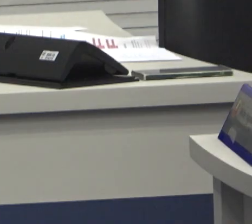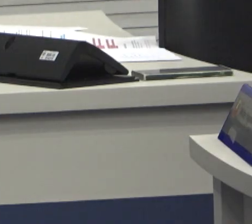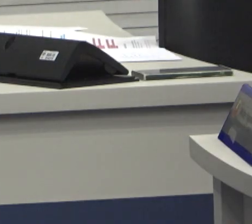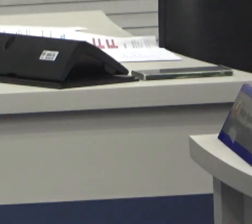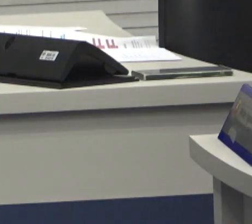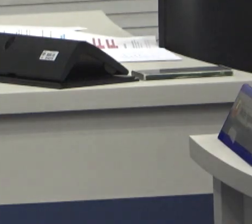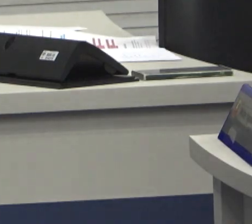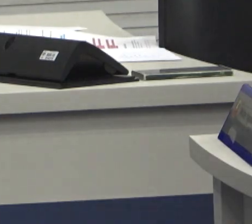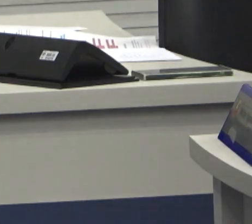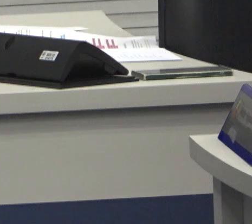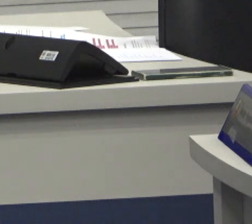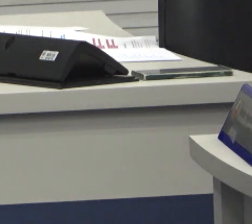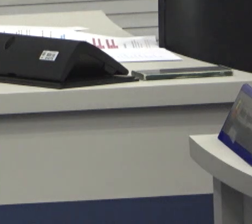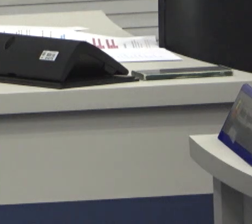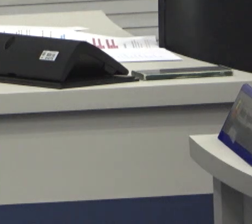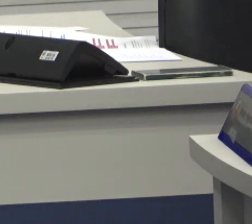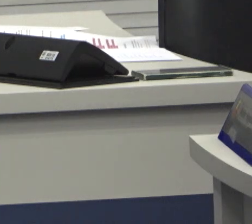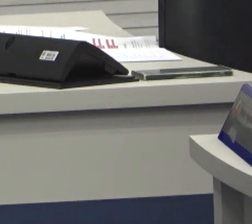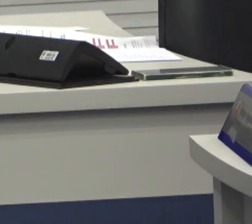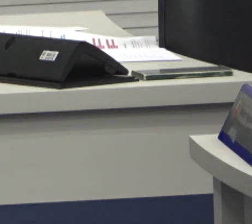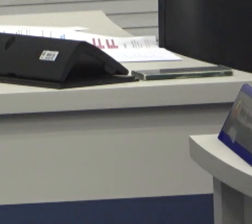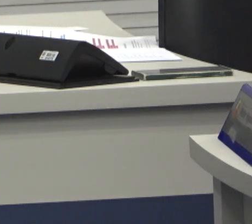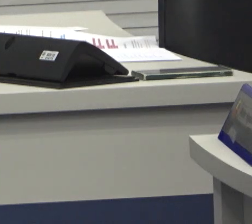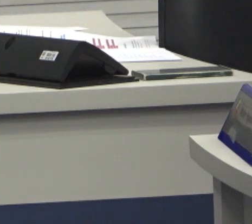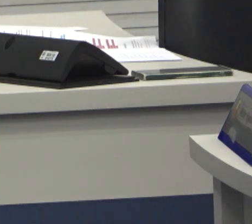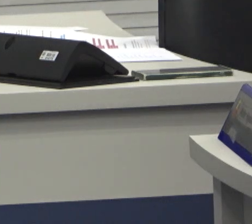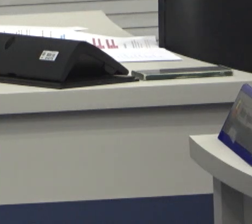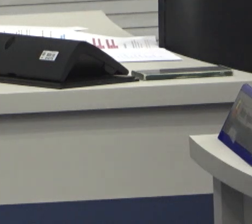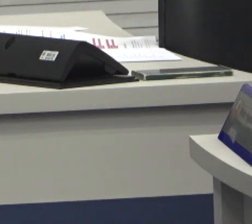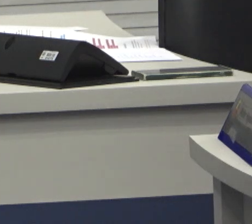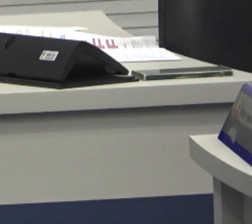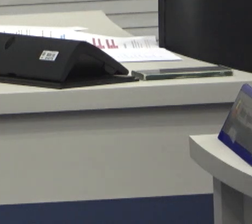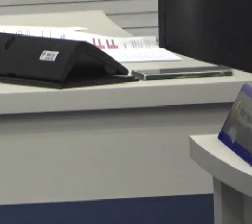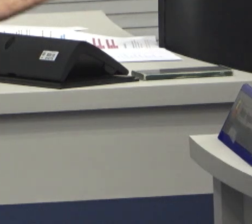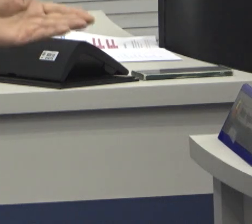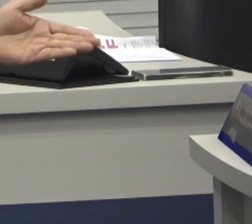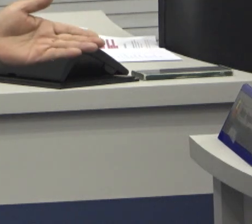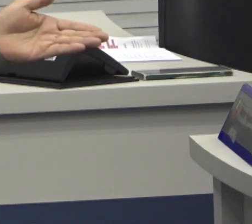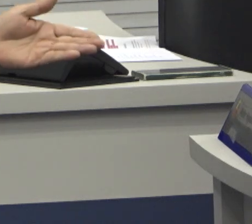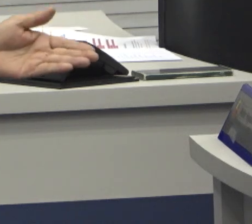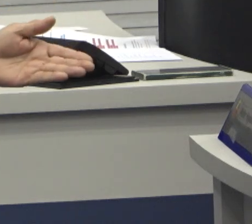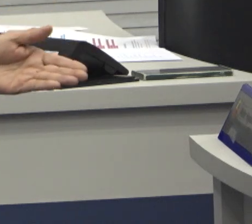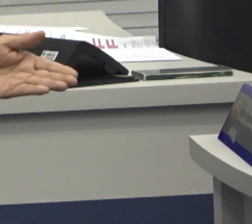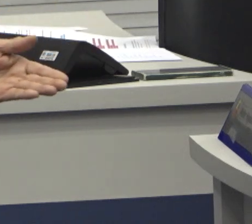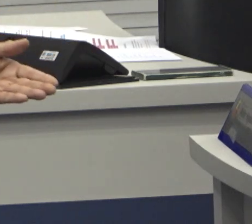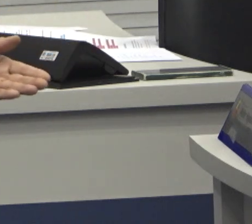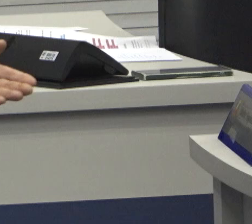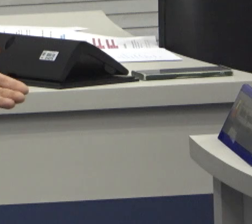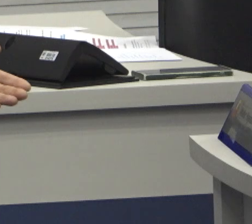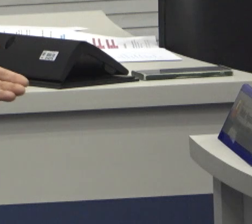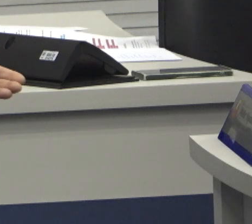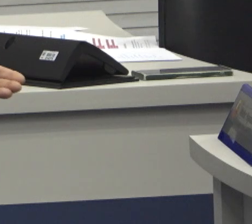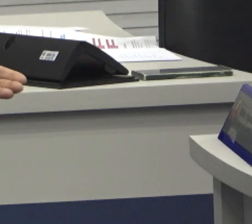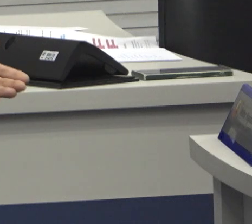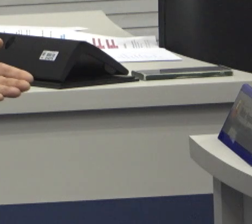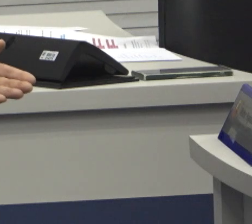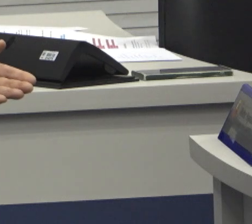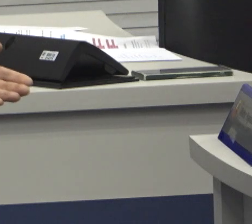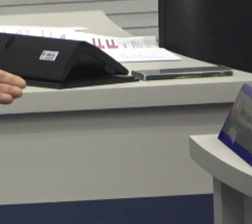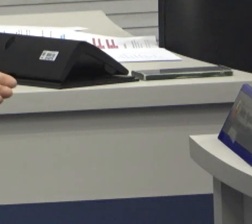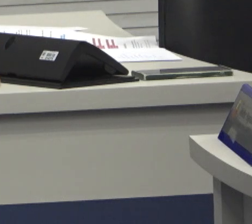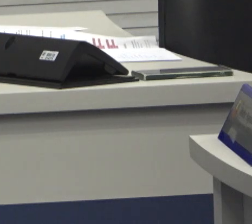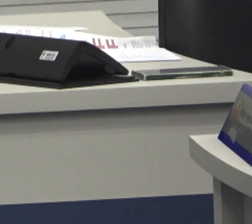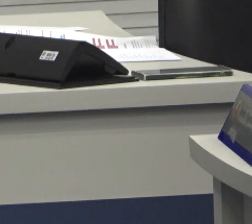falar sobre esse assunto, né? O professor Wilson Cabral me ligou, né? Recebemos também um ofício da